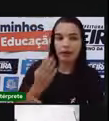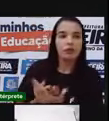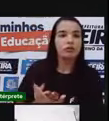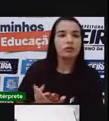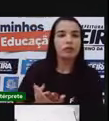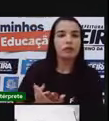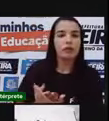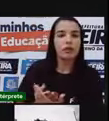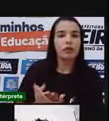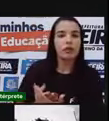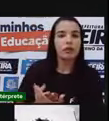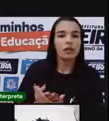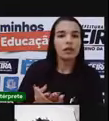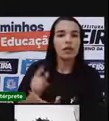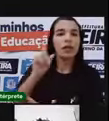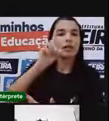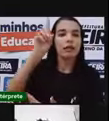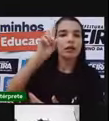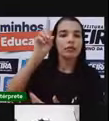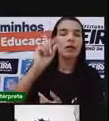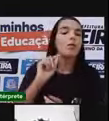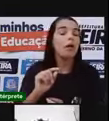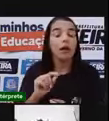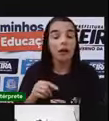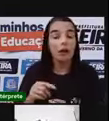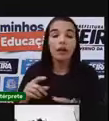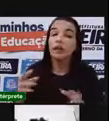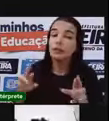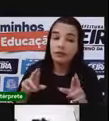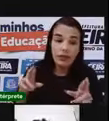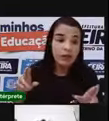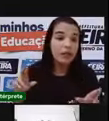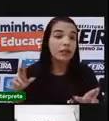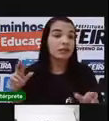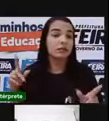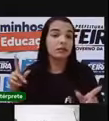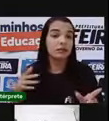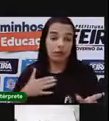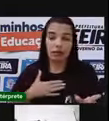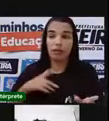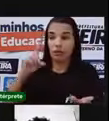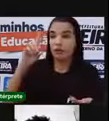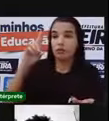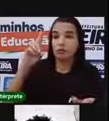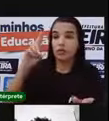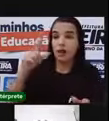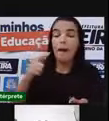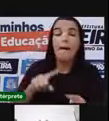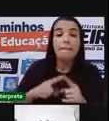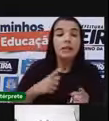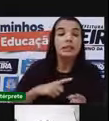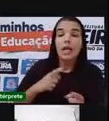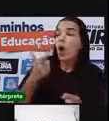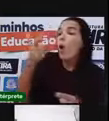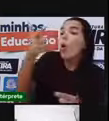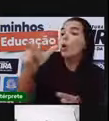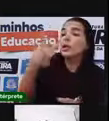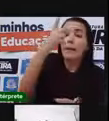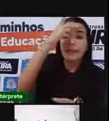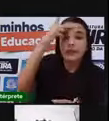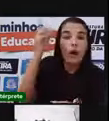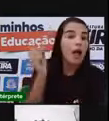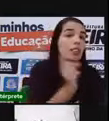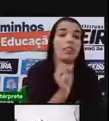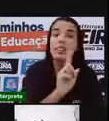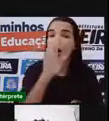é o outro na sociedade. É essa pessoa que é diferente de mim, eu acredito, e ele não acredita, ele é o outro. E por